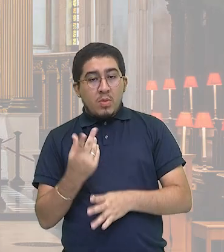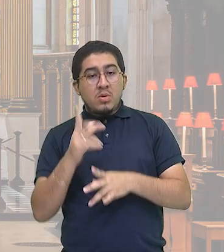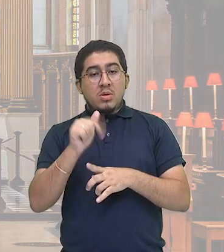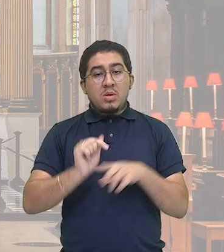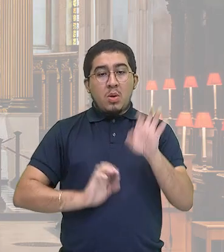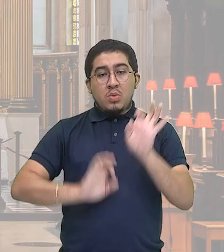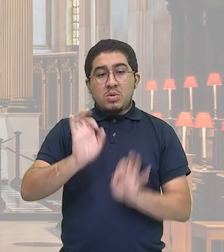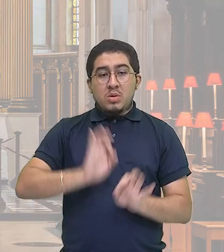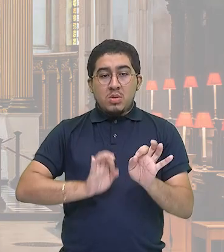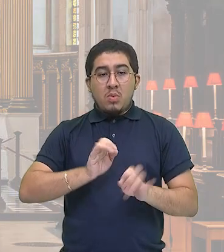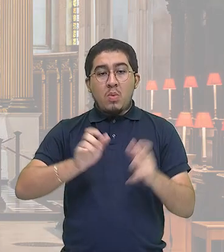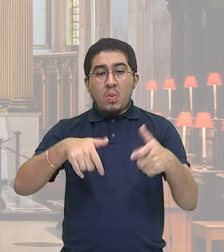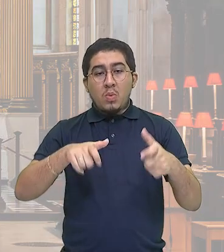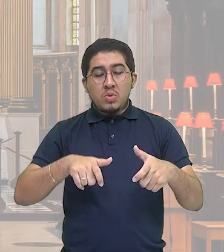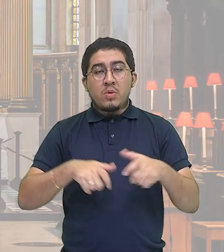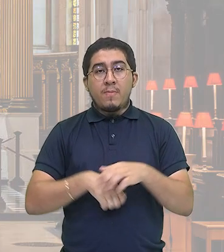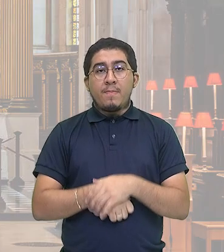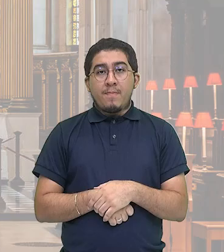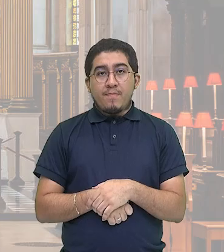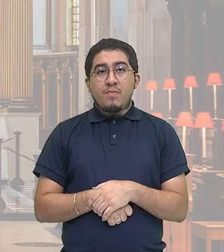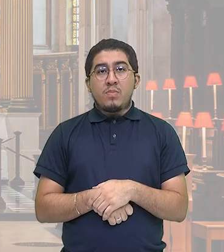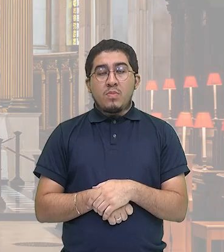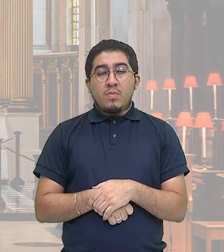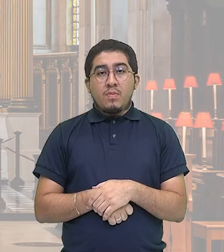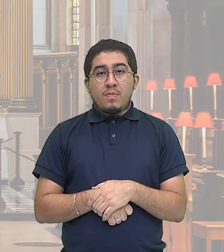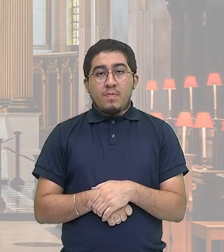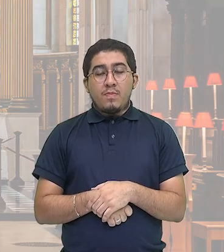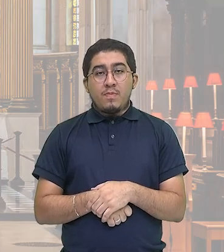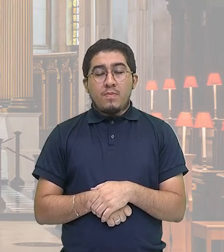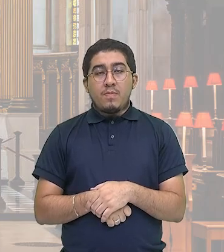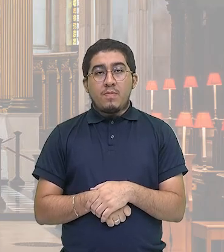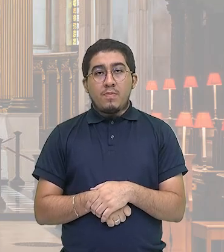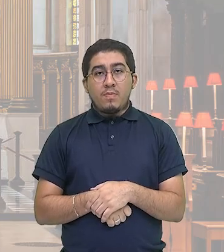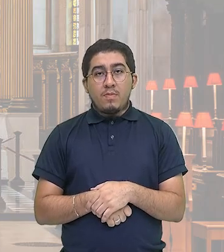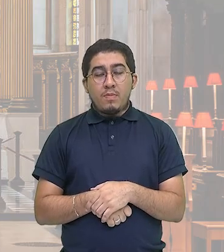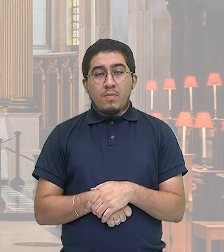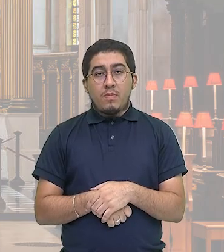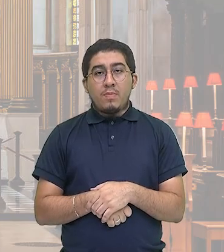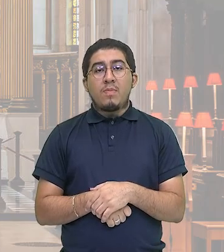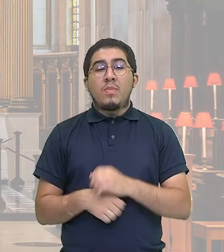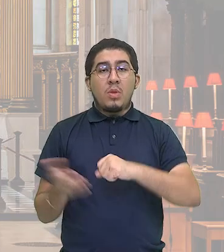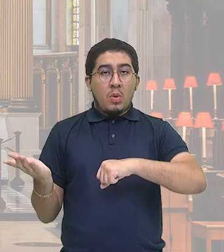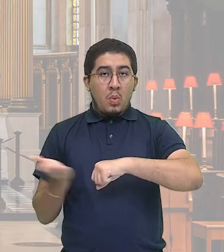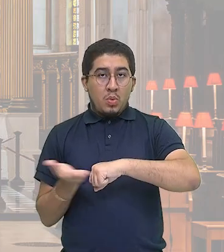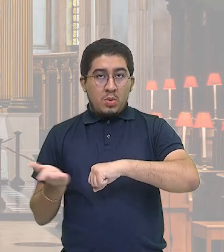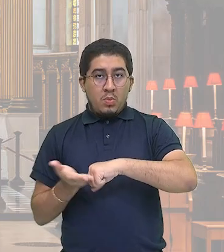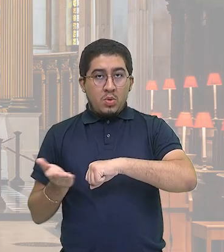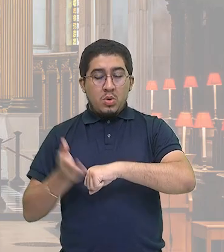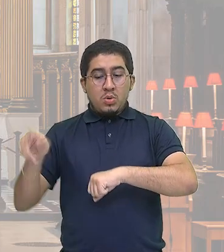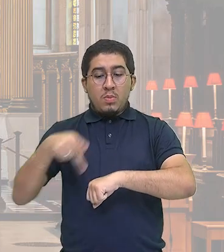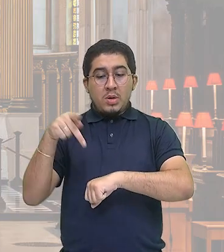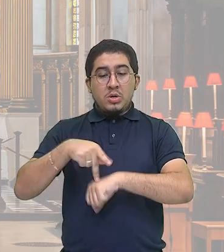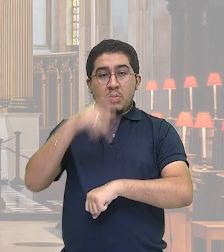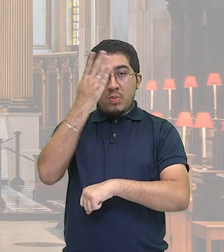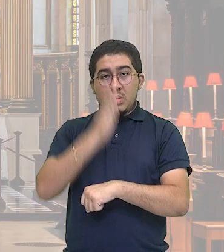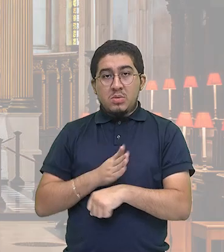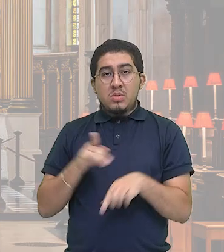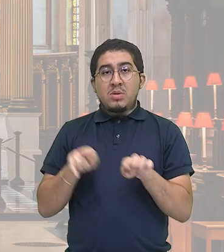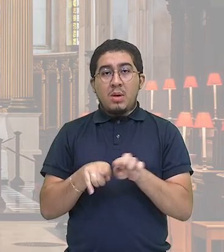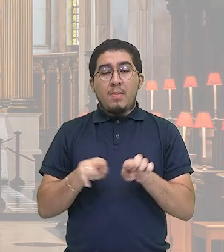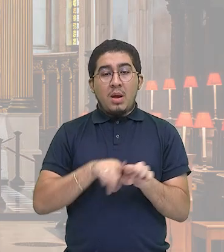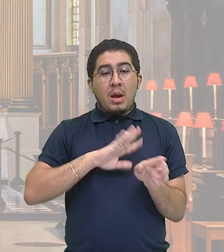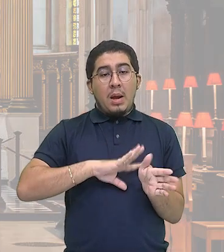dessas organizações, no caso dos movimentos sociais no Brasil contemporâneo e na Amazônia